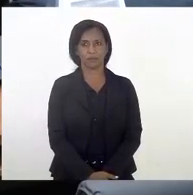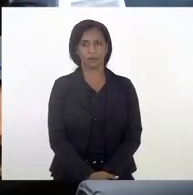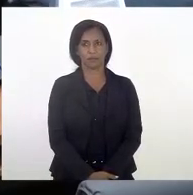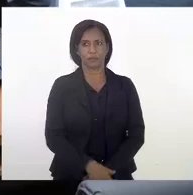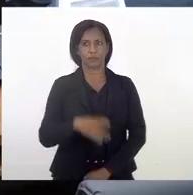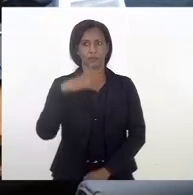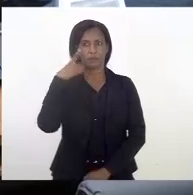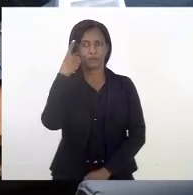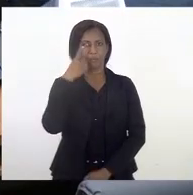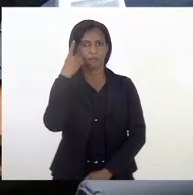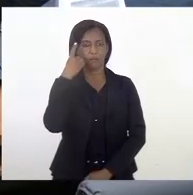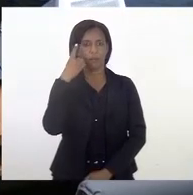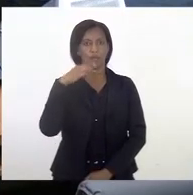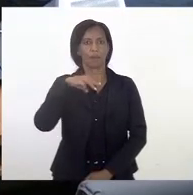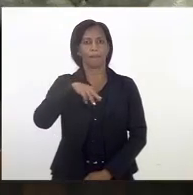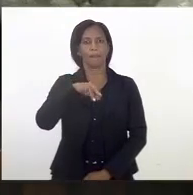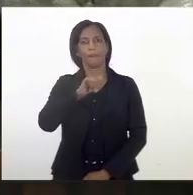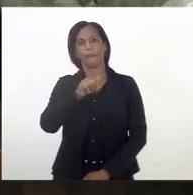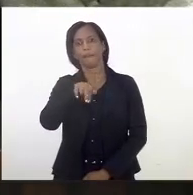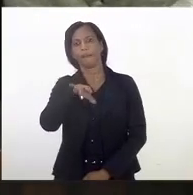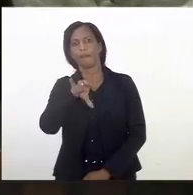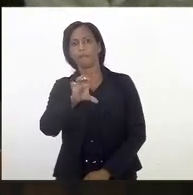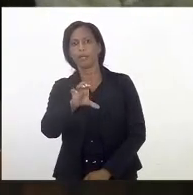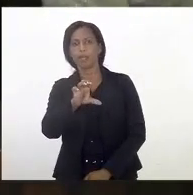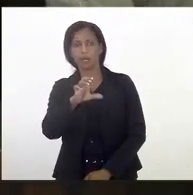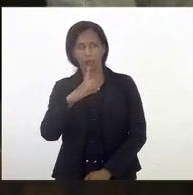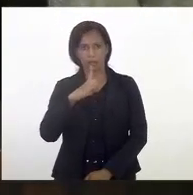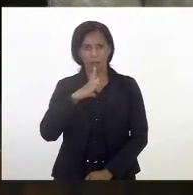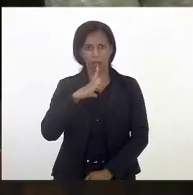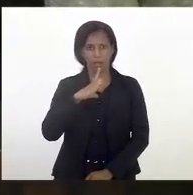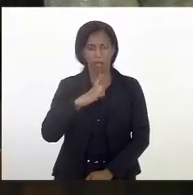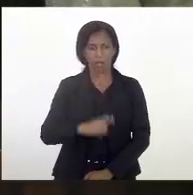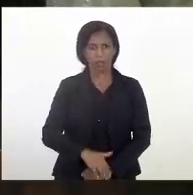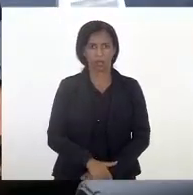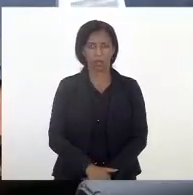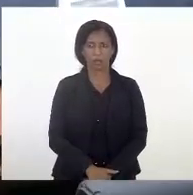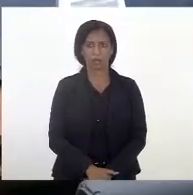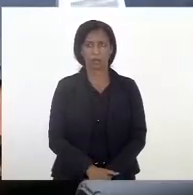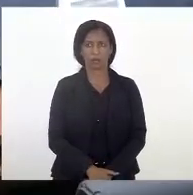o deputado Carlos Mix se encontra no ar